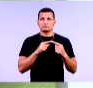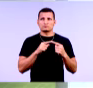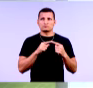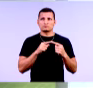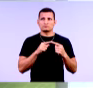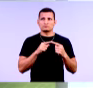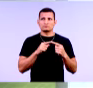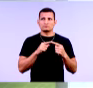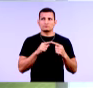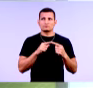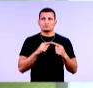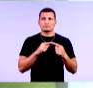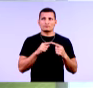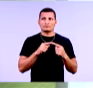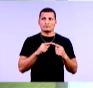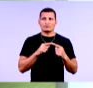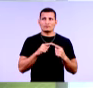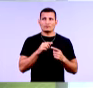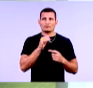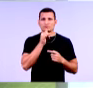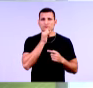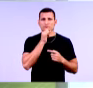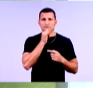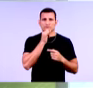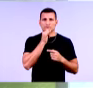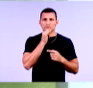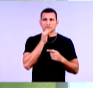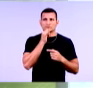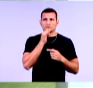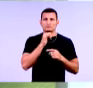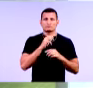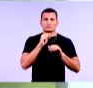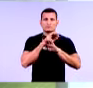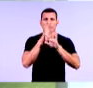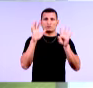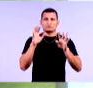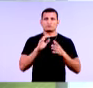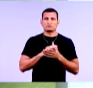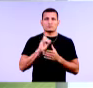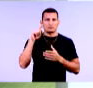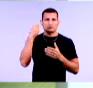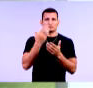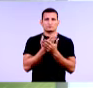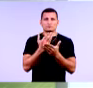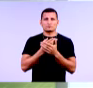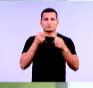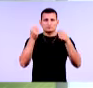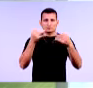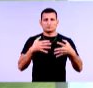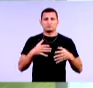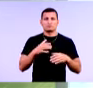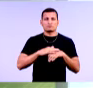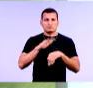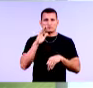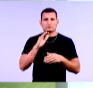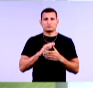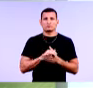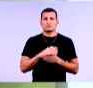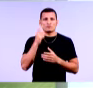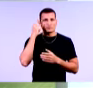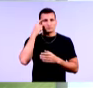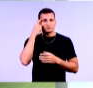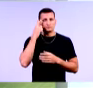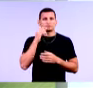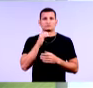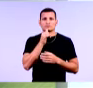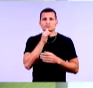mais. Vamos dar um exemplo bem claro, gente. A gente vai falar bastante isso na próxima aula, quando a gente for definir características, mas vamos imaginar o seguinte: eu